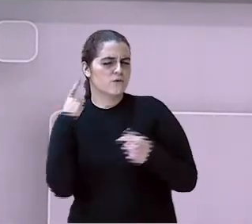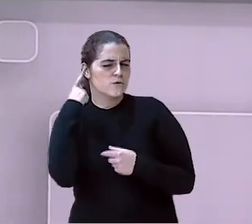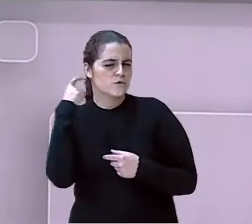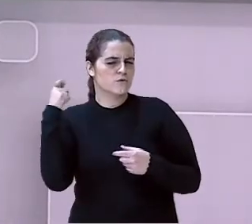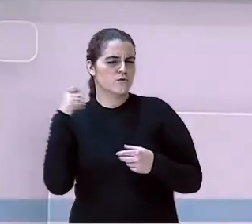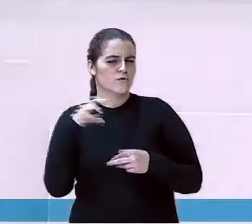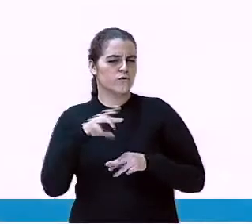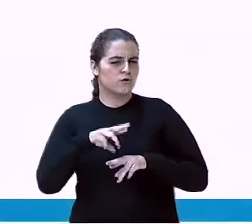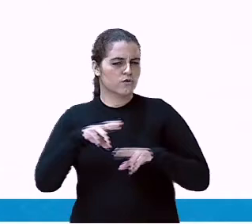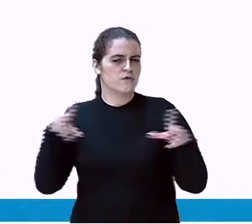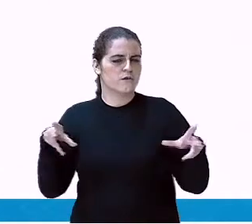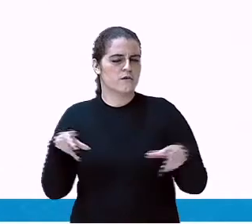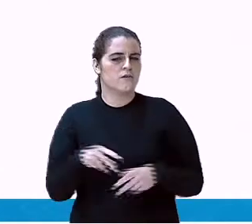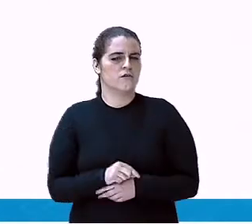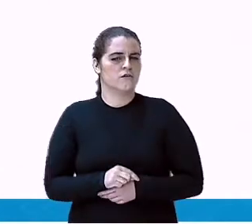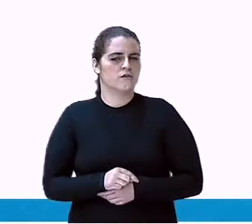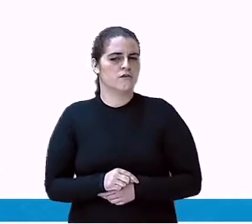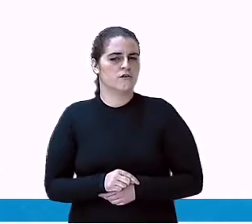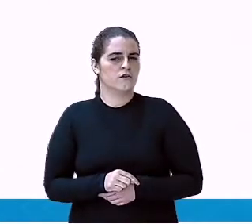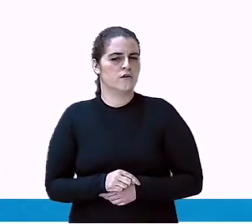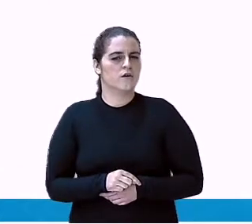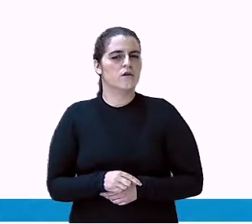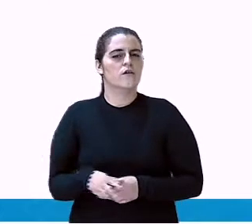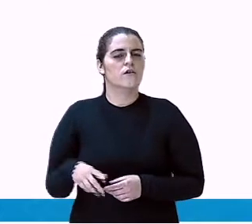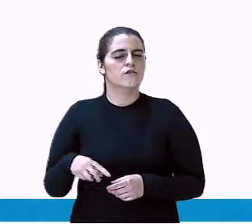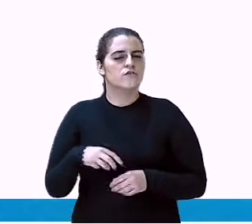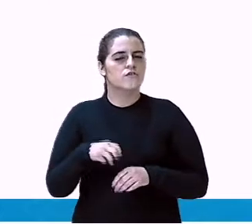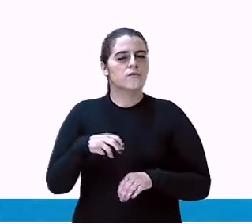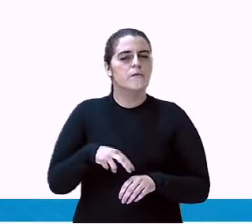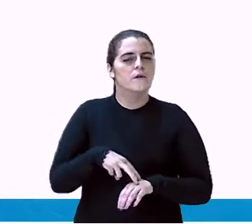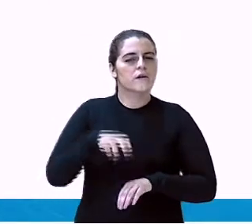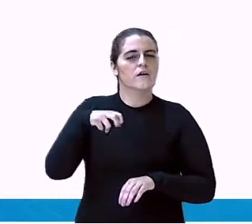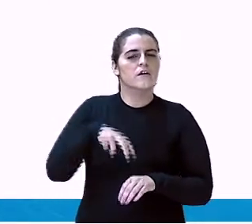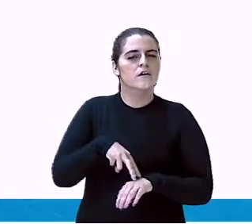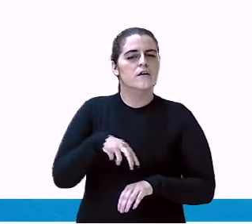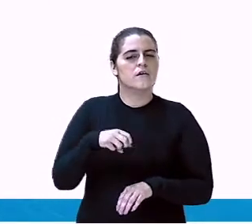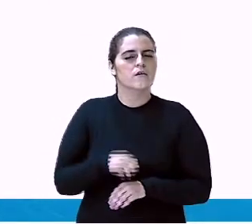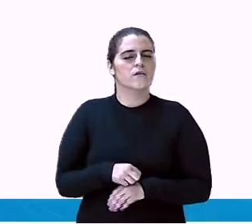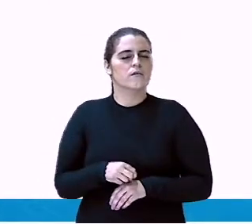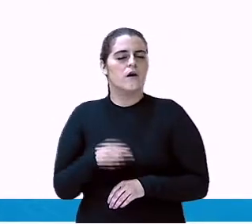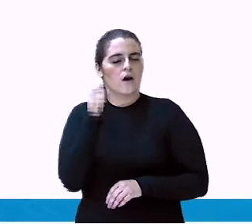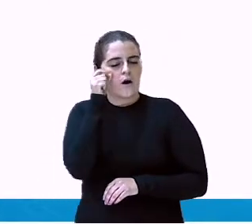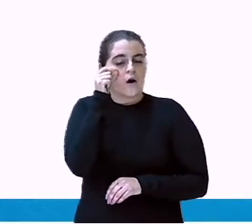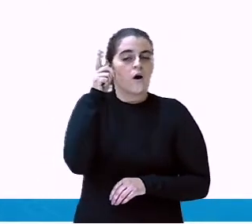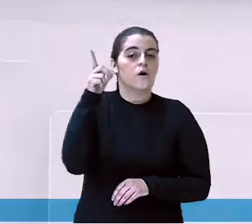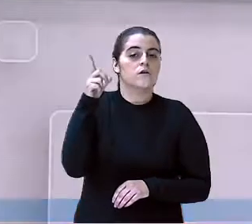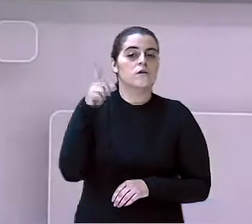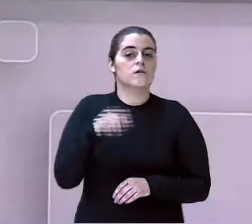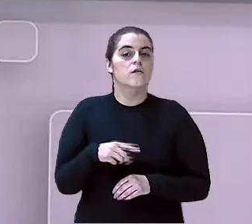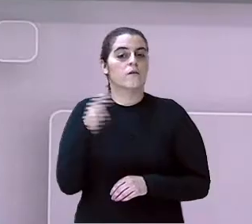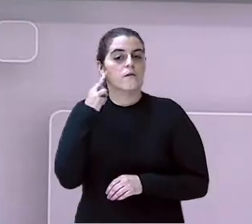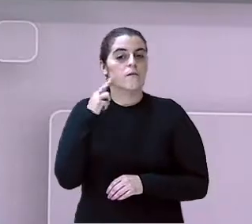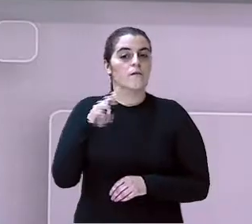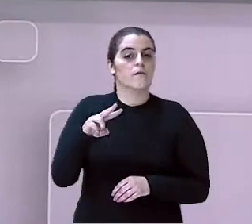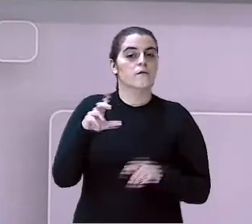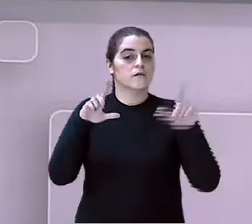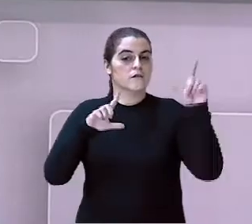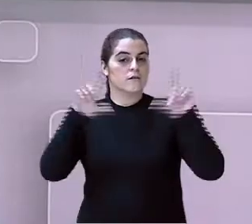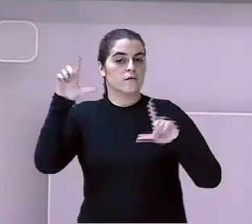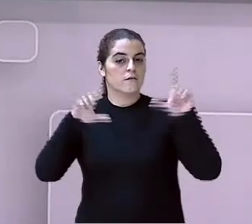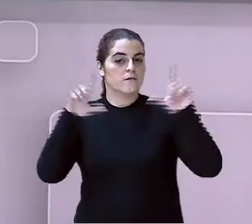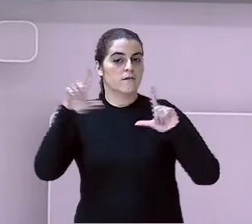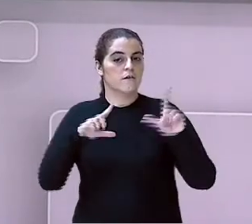não é mesmo? Agora aí tá de manhãzinha, então a mamãe acordou, colocou você para assistir a aula aqui da